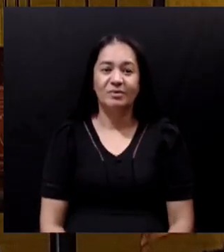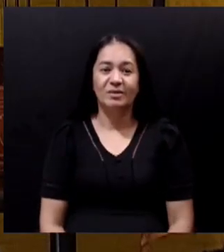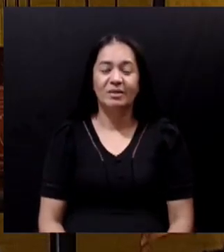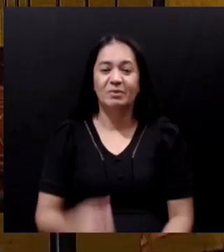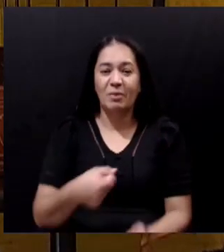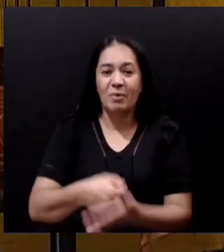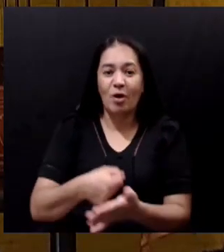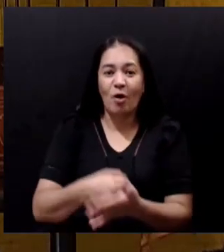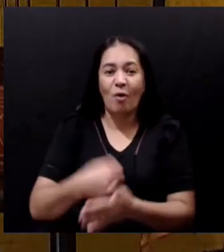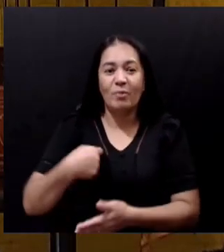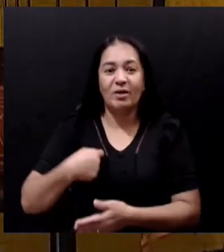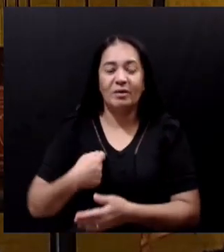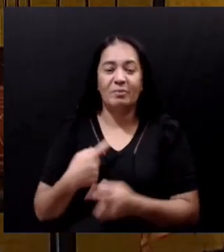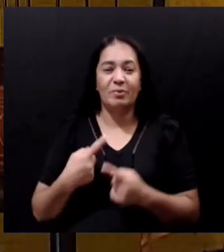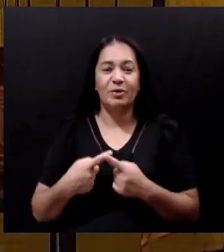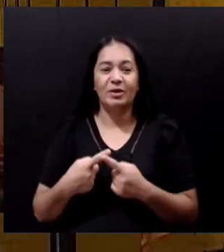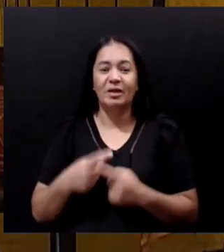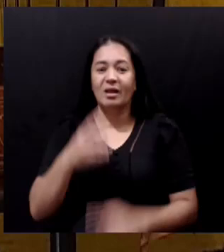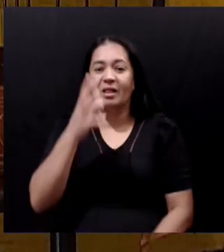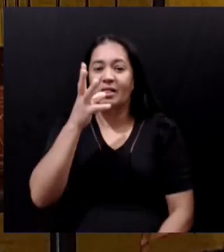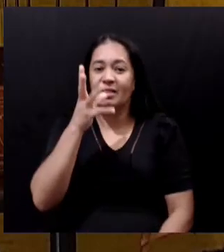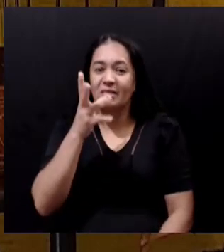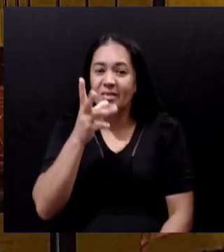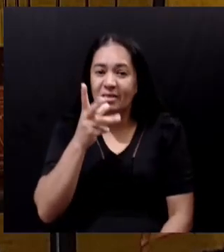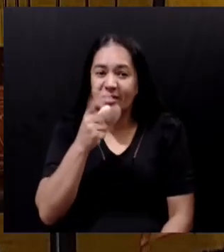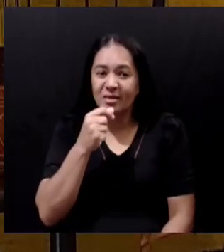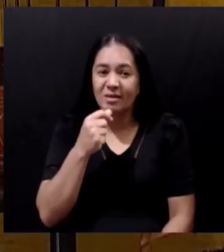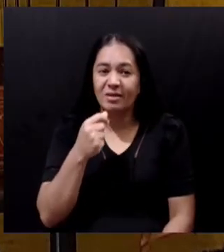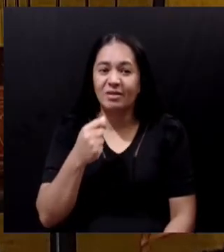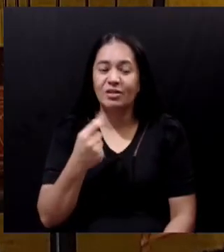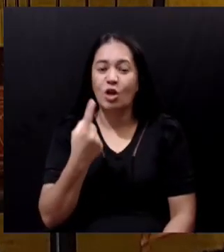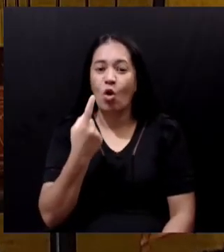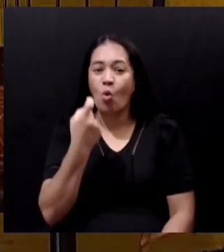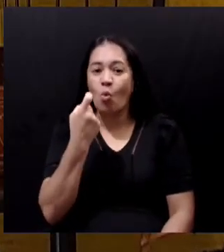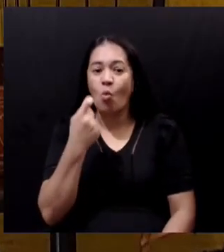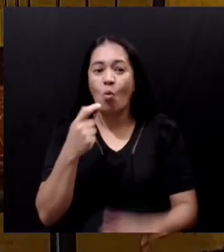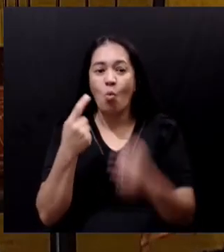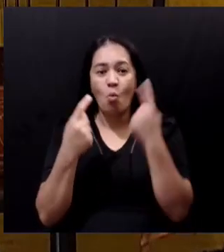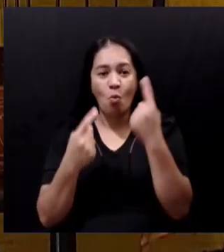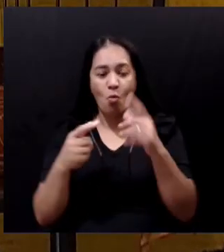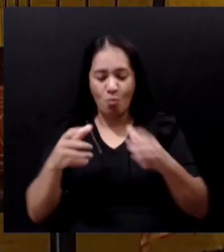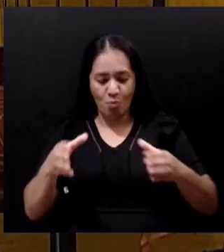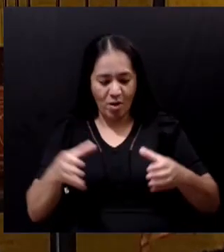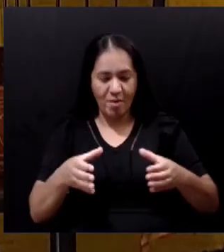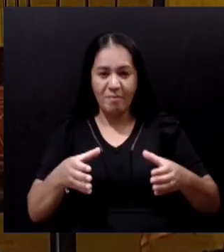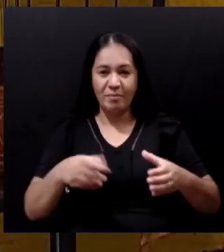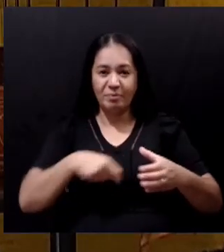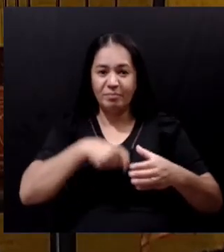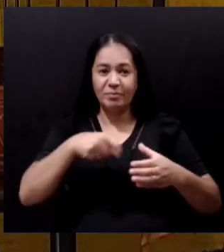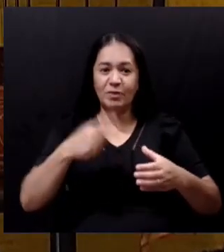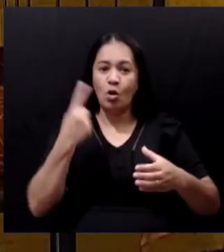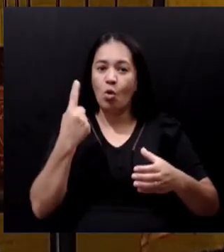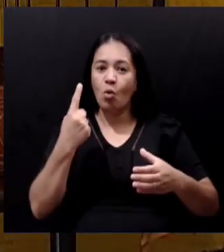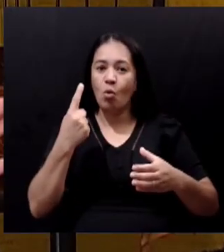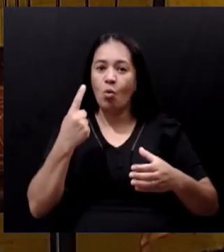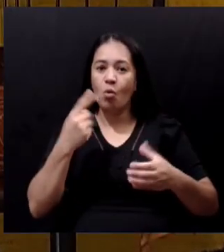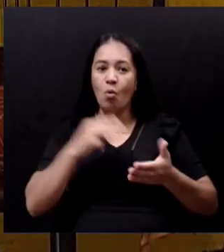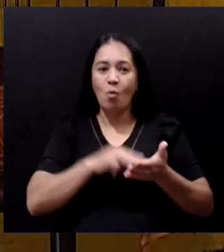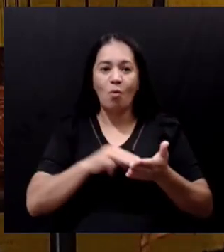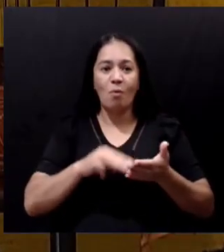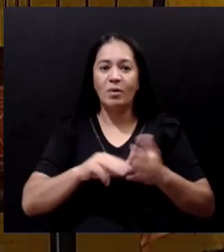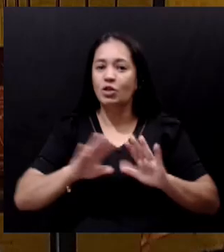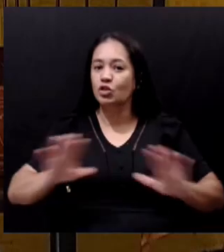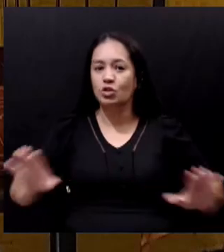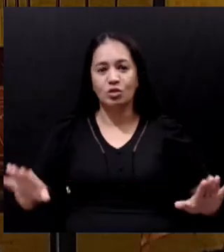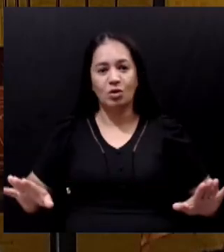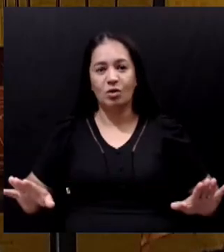porque demorava. Eu tinha uma única panela, mais ou menos desse tamanho, assim, que cabia um pastel. Um pastel tradicional, que até